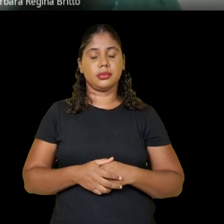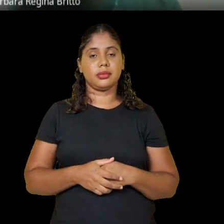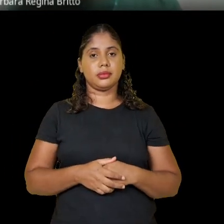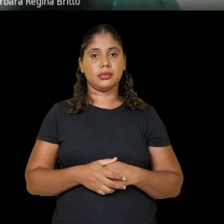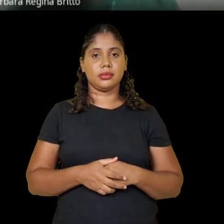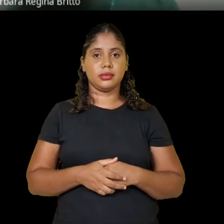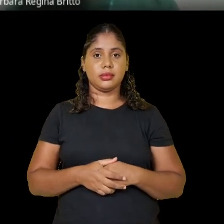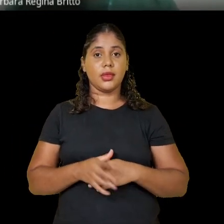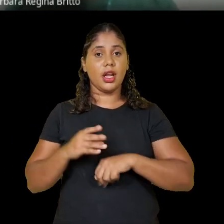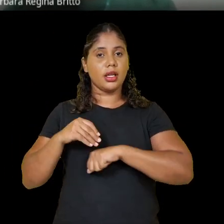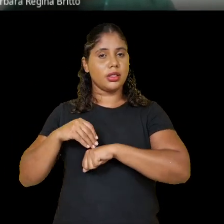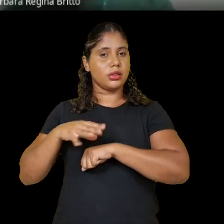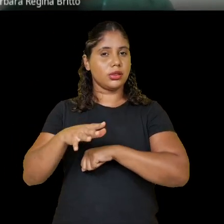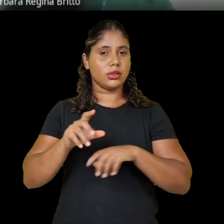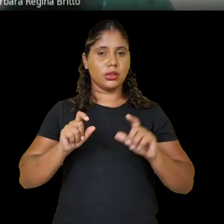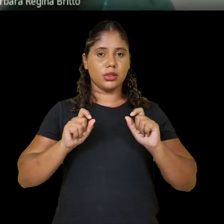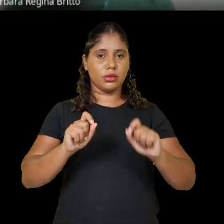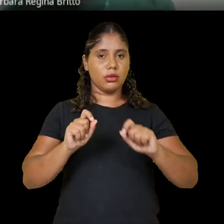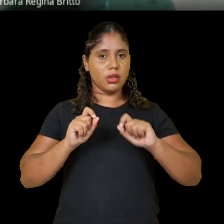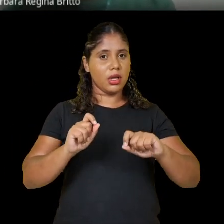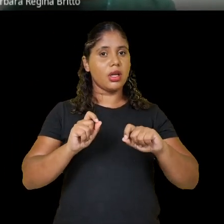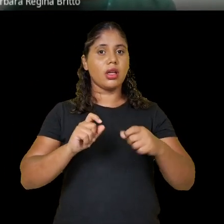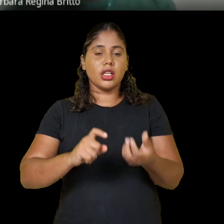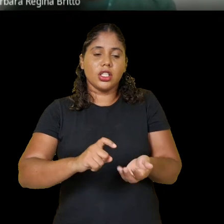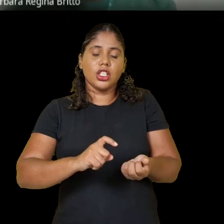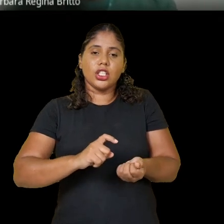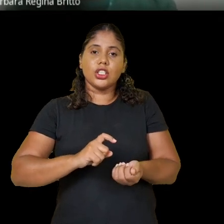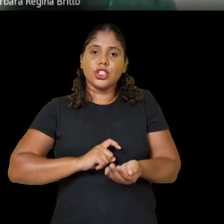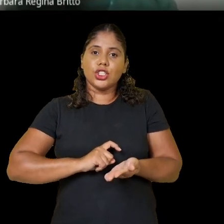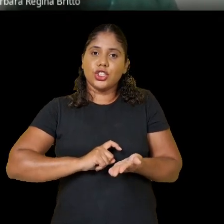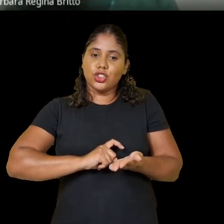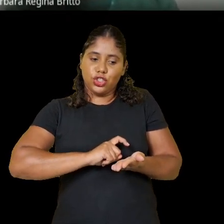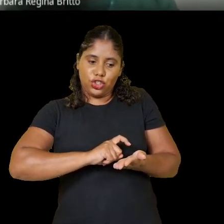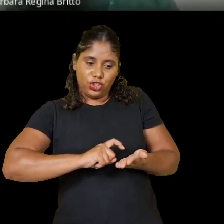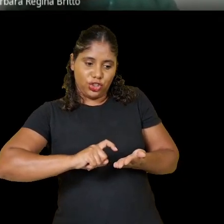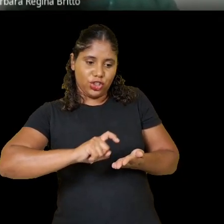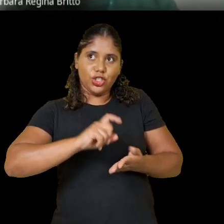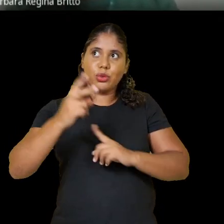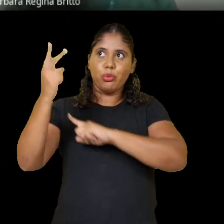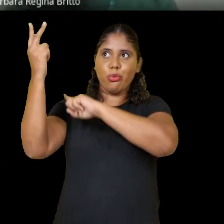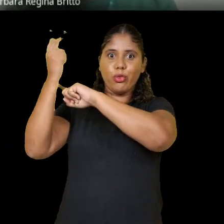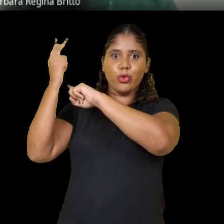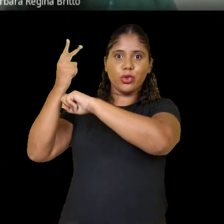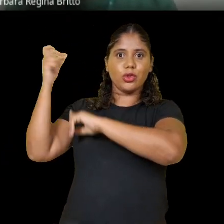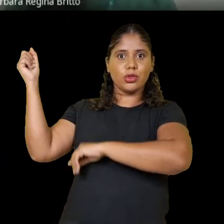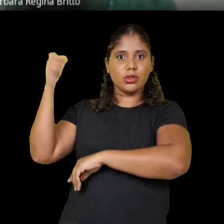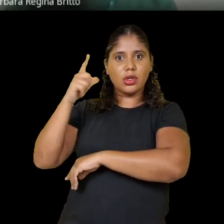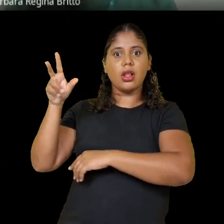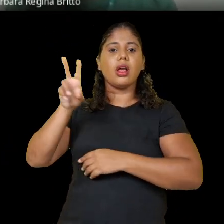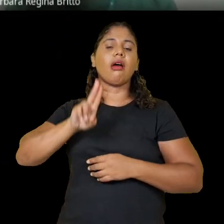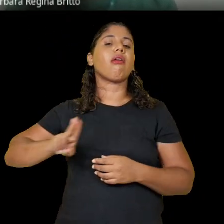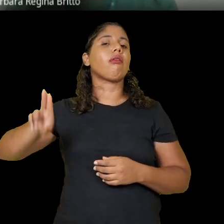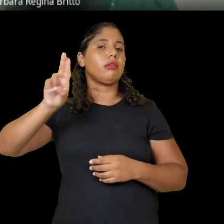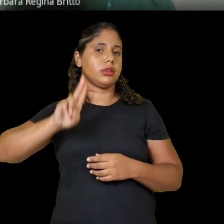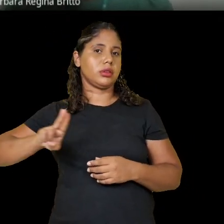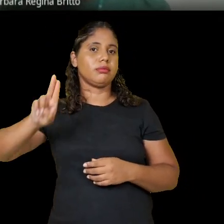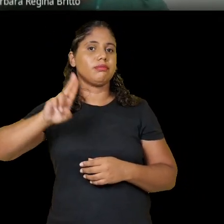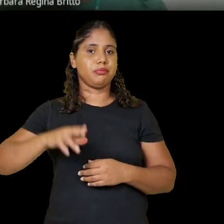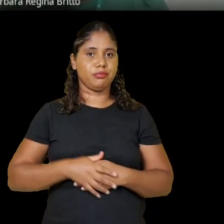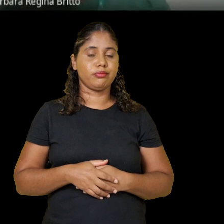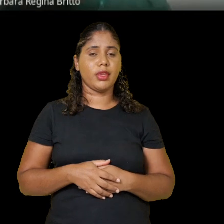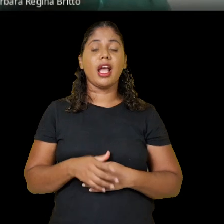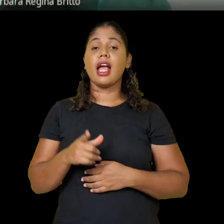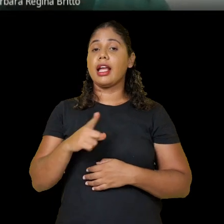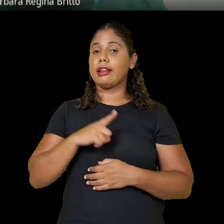pele, e aí a gente recomenda muito o uso do protetor solar, né? Que mais em relação à pele? Aí tem alguns